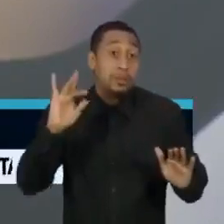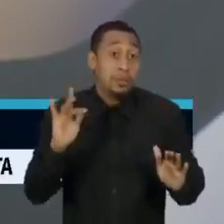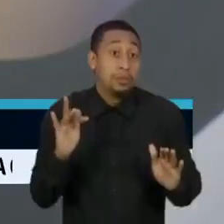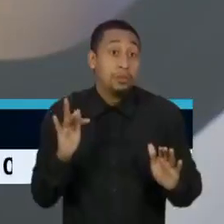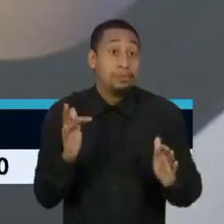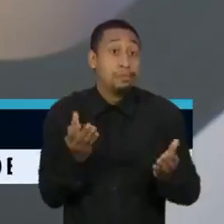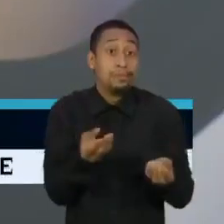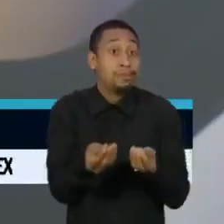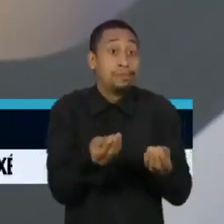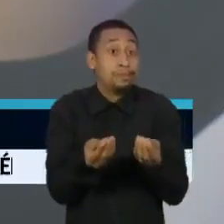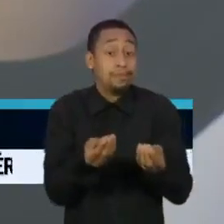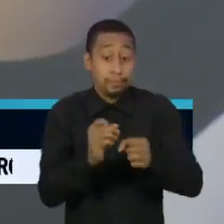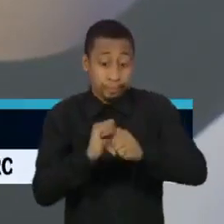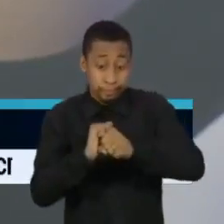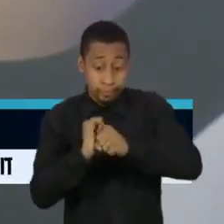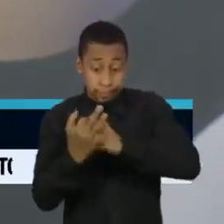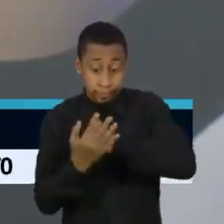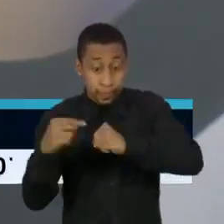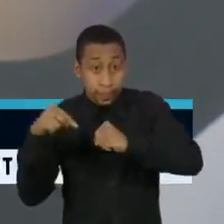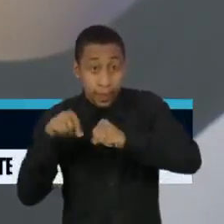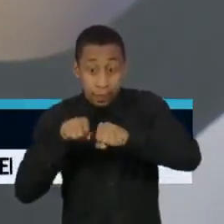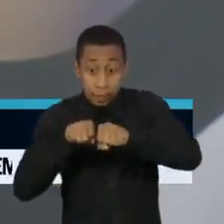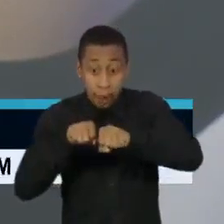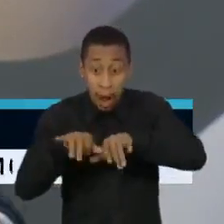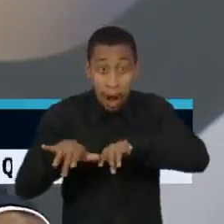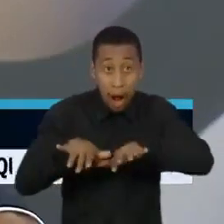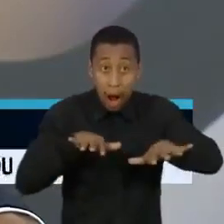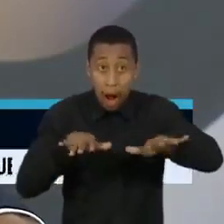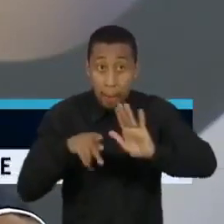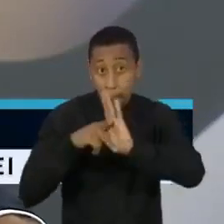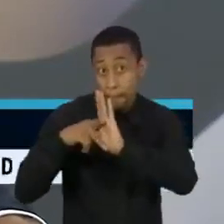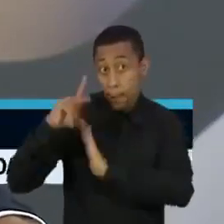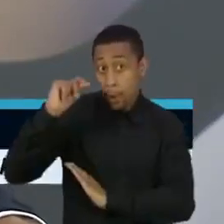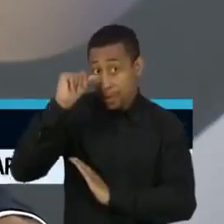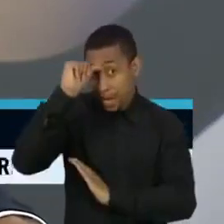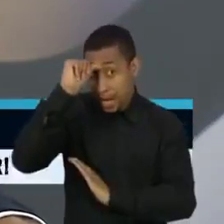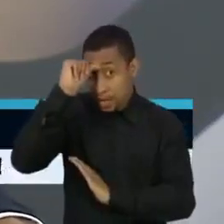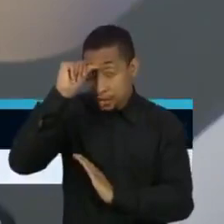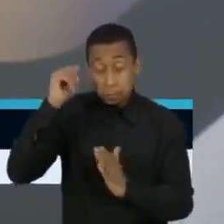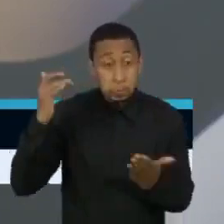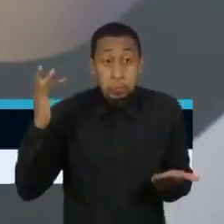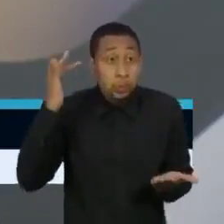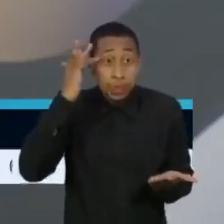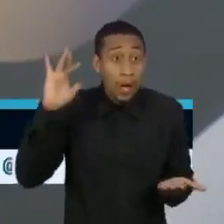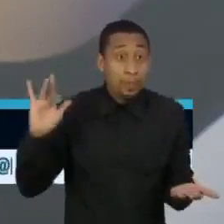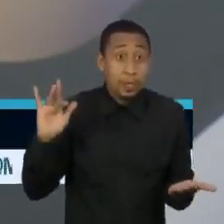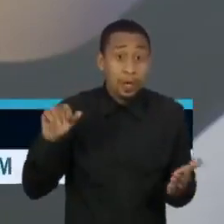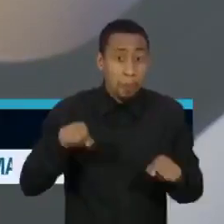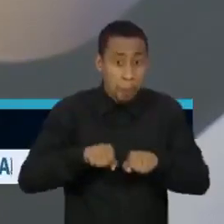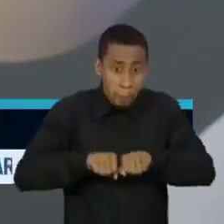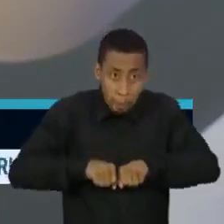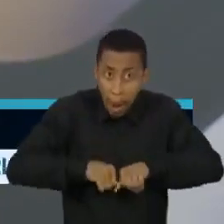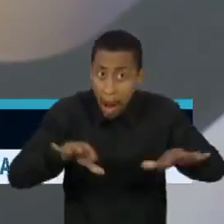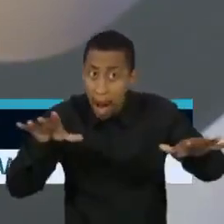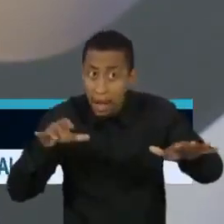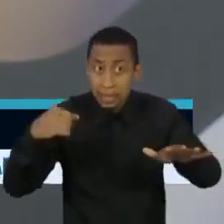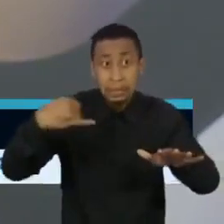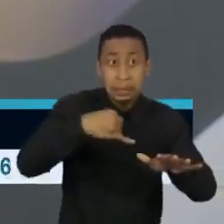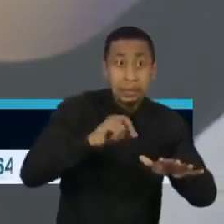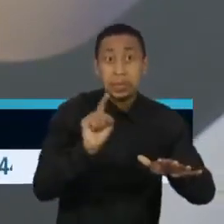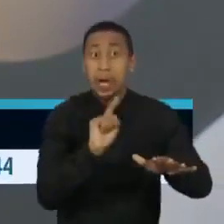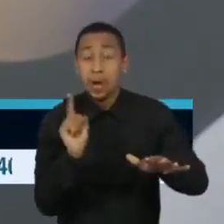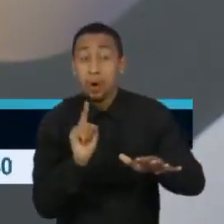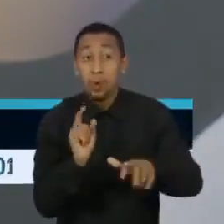ponto que esta esta variante vai ser muito mais infecciosas do que a gente tem e até que ponto que as vacinas